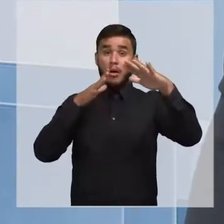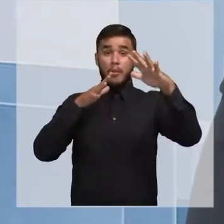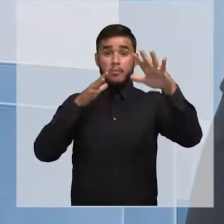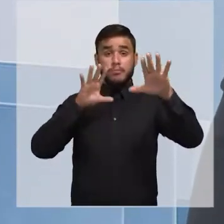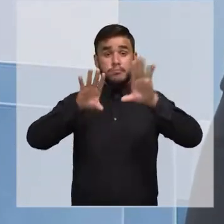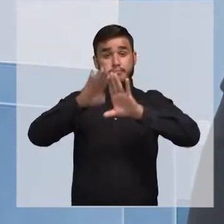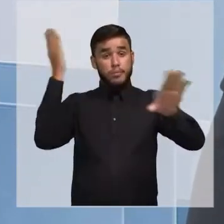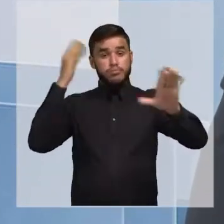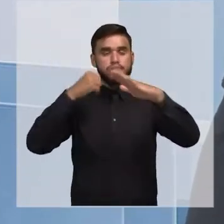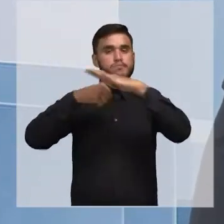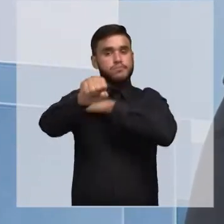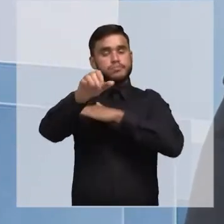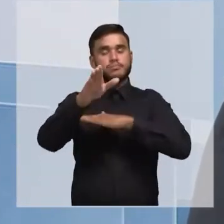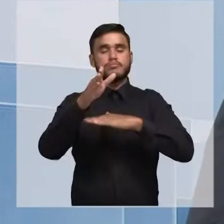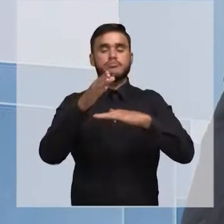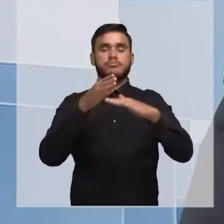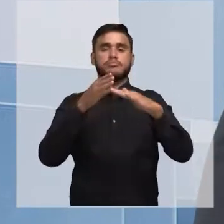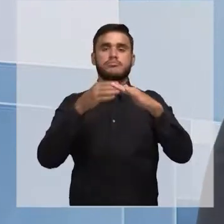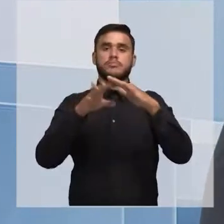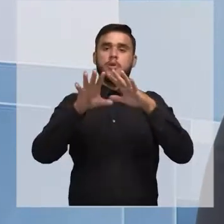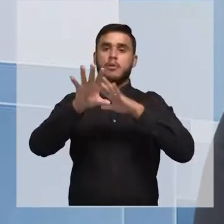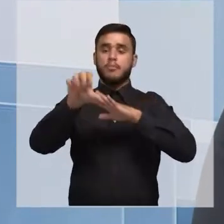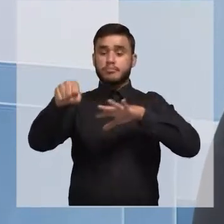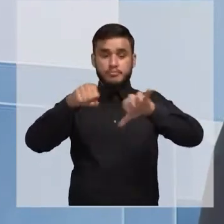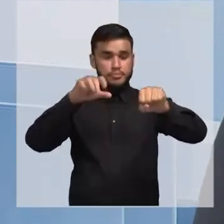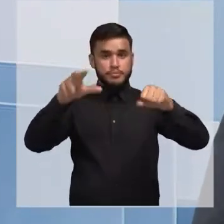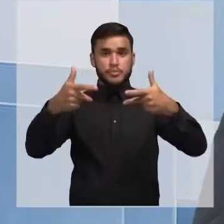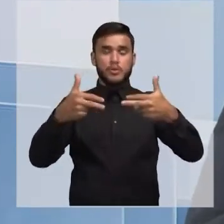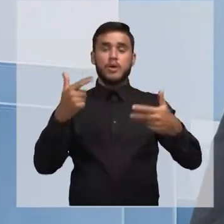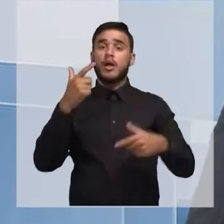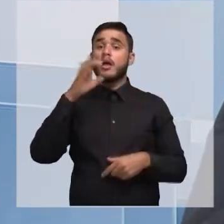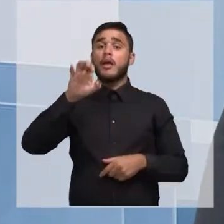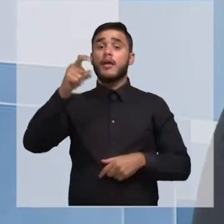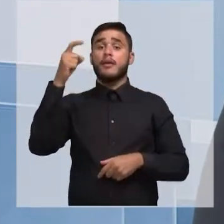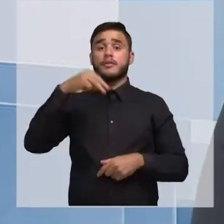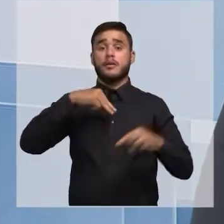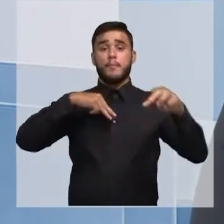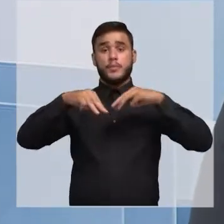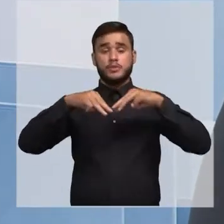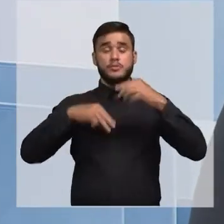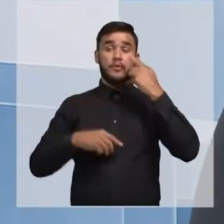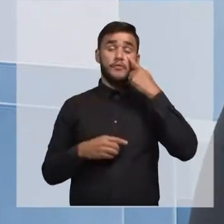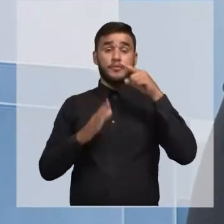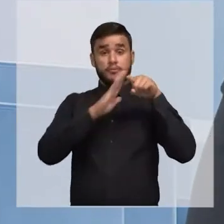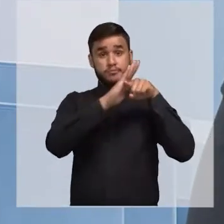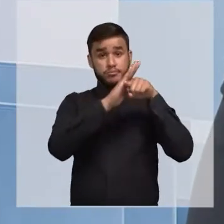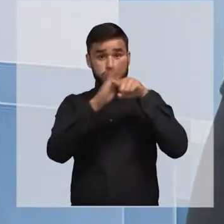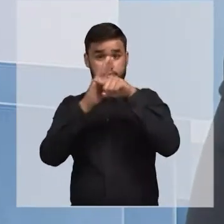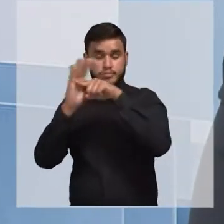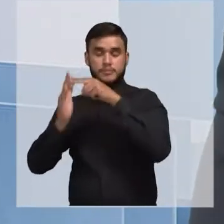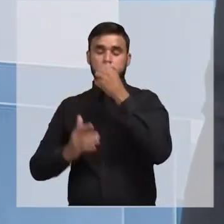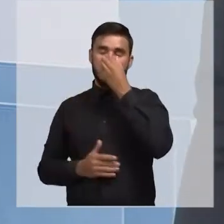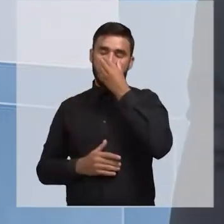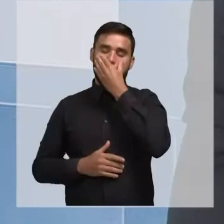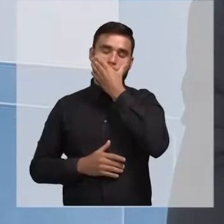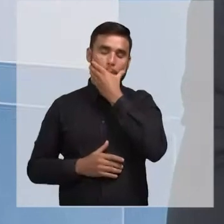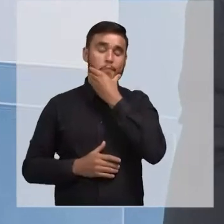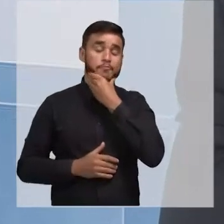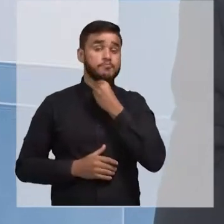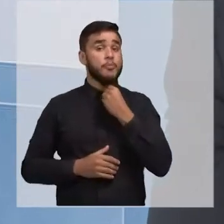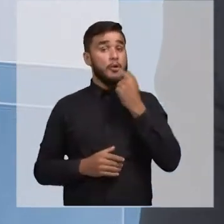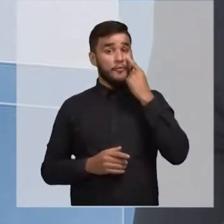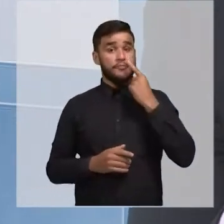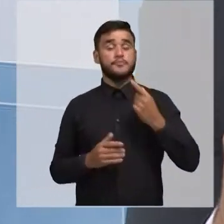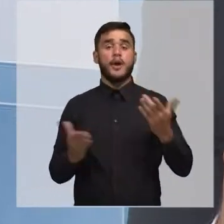está investigando se foi pessoas ligadas ao ex-ministro, né? Que era indicação lá do PTB. Abertamente do Roberto Jefferson. E